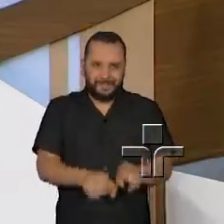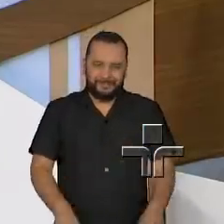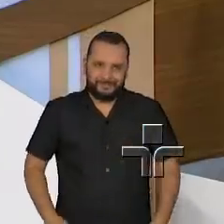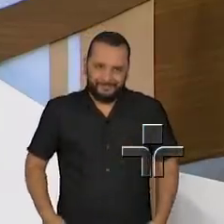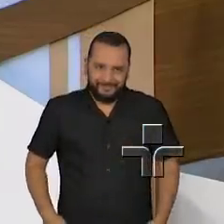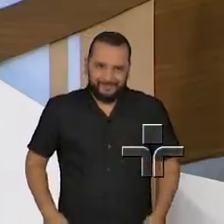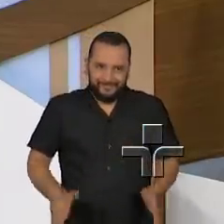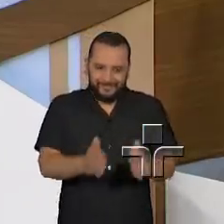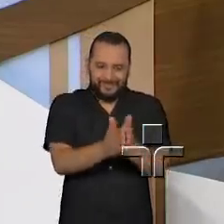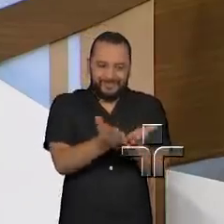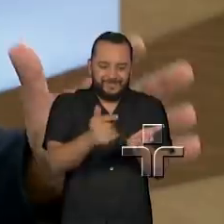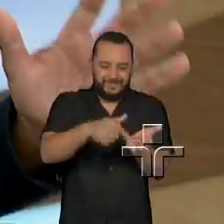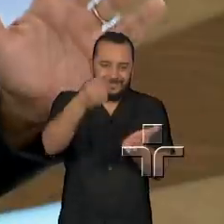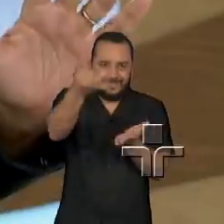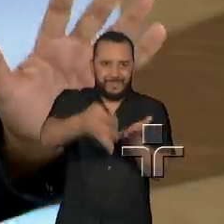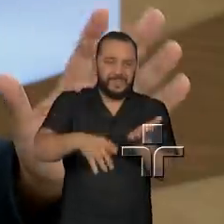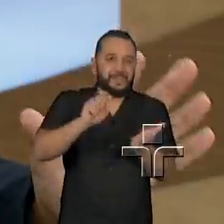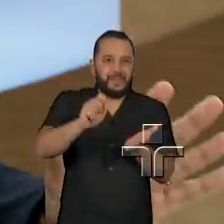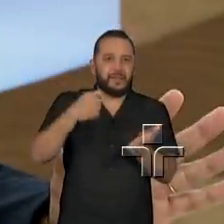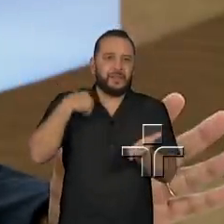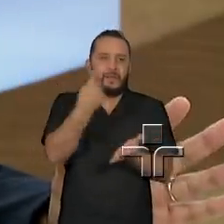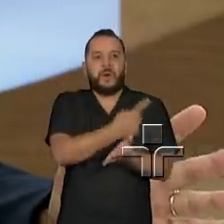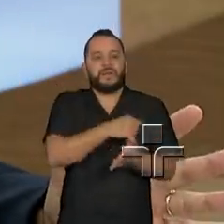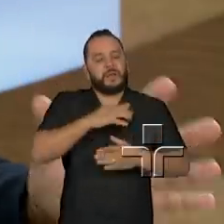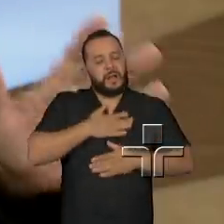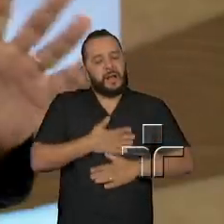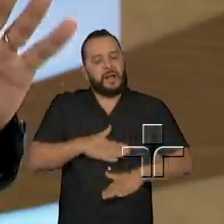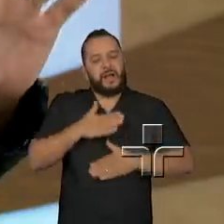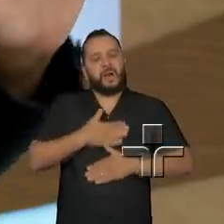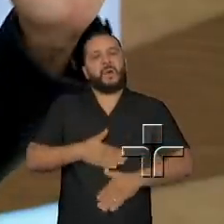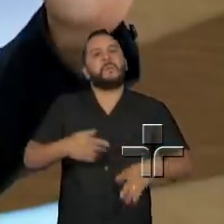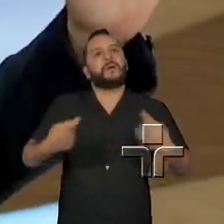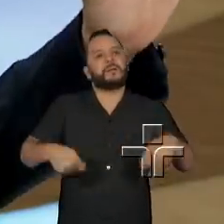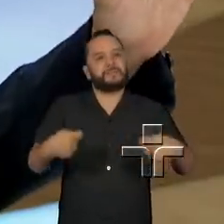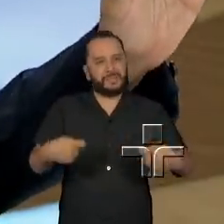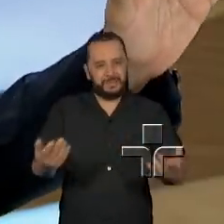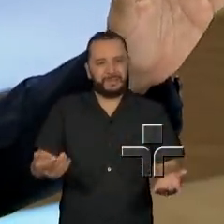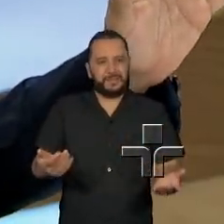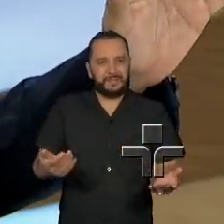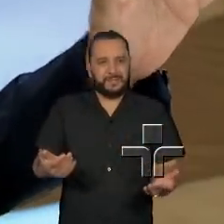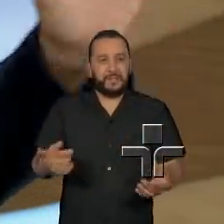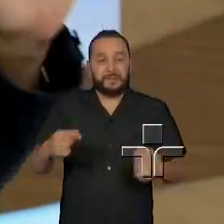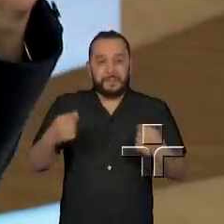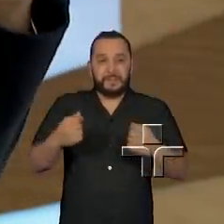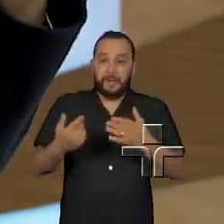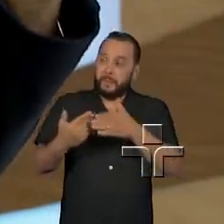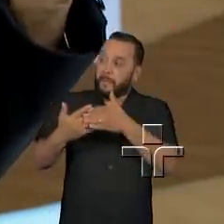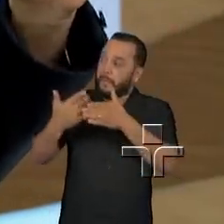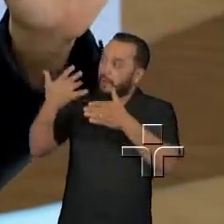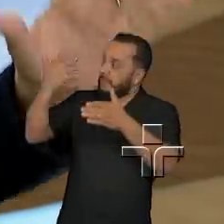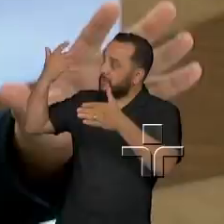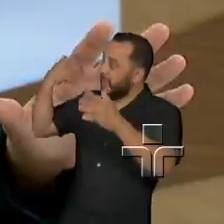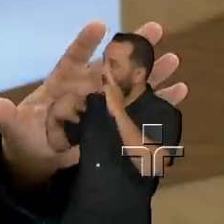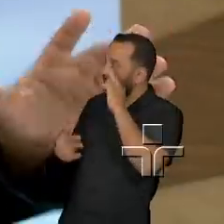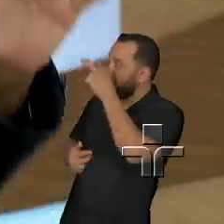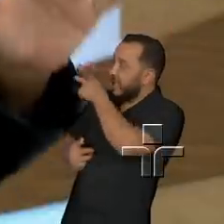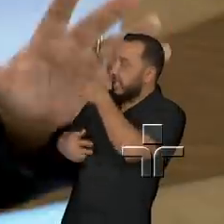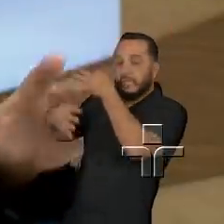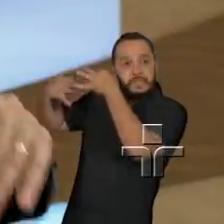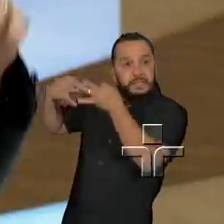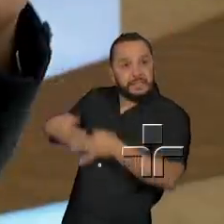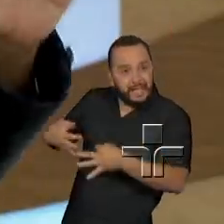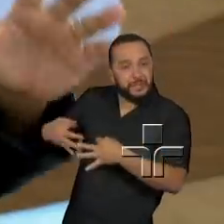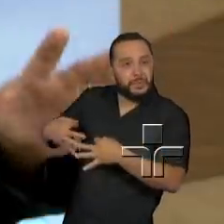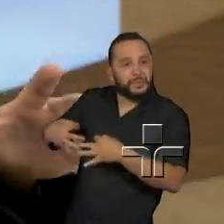livro é que nós precisamos nos acalmar. Nós precisamos olhar para aquilo que deu certo no passado, nós precisamos focar naquilo que traz bem-estar.